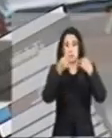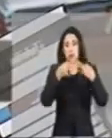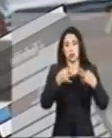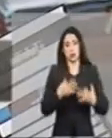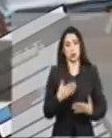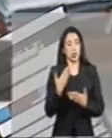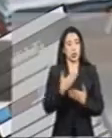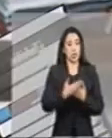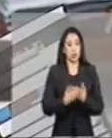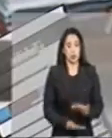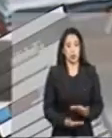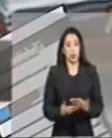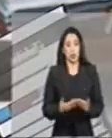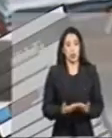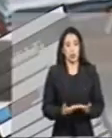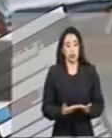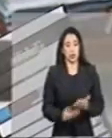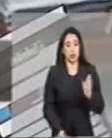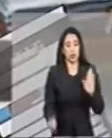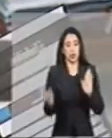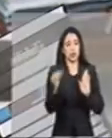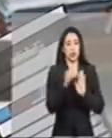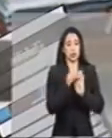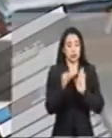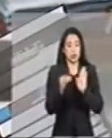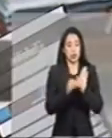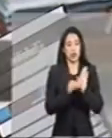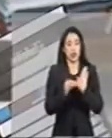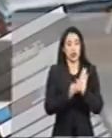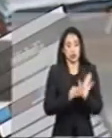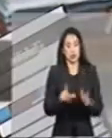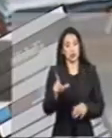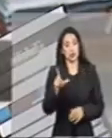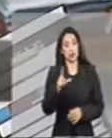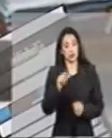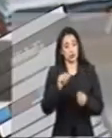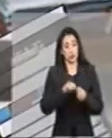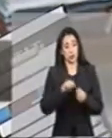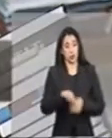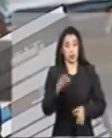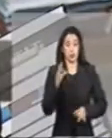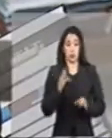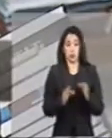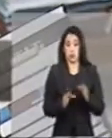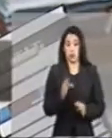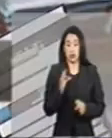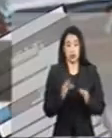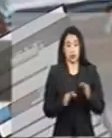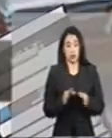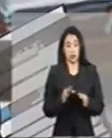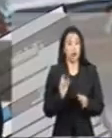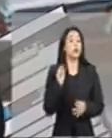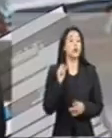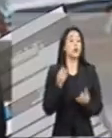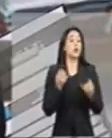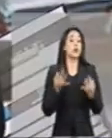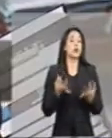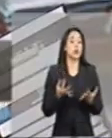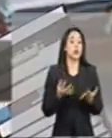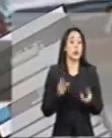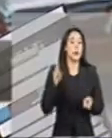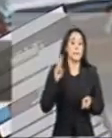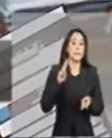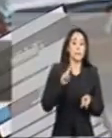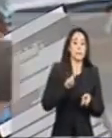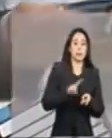diante dos atos que foram praticados pelo juízo, quais foram os atos? Prisão